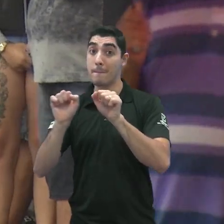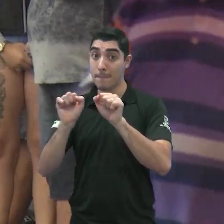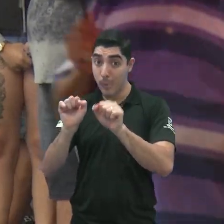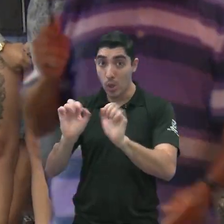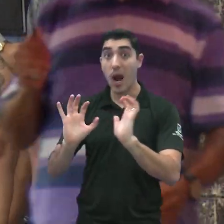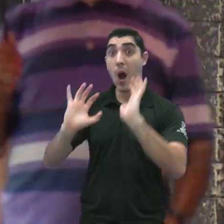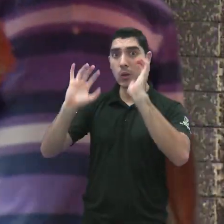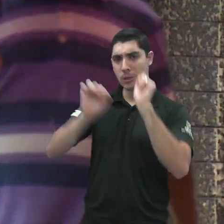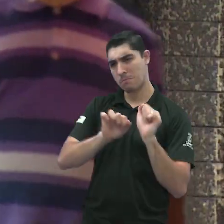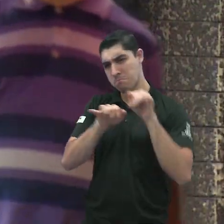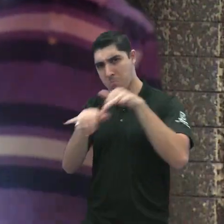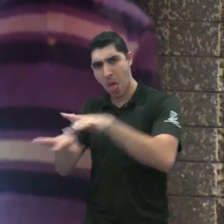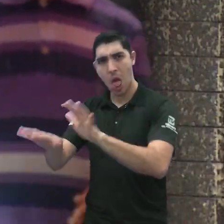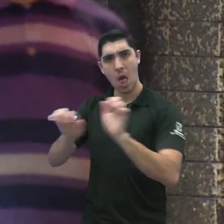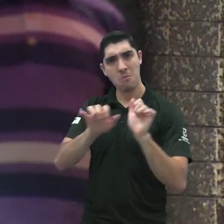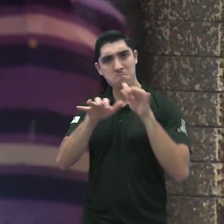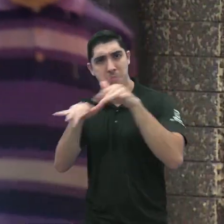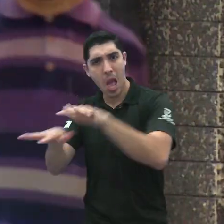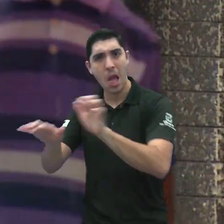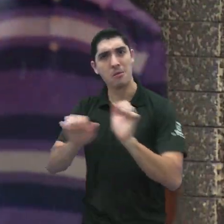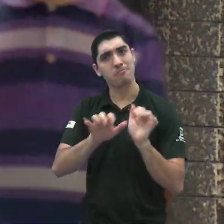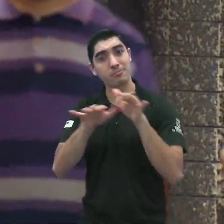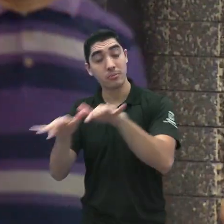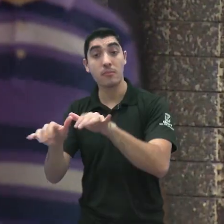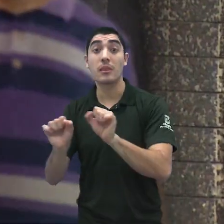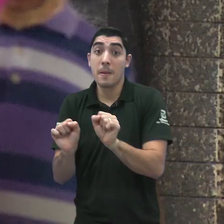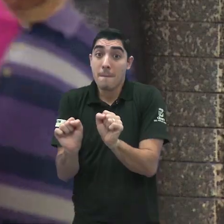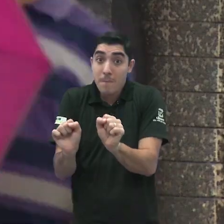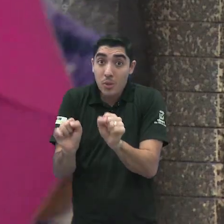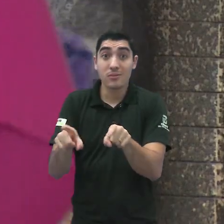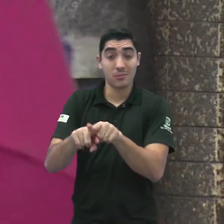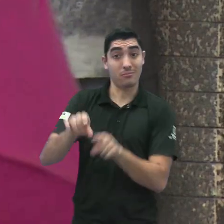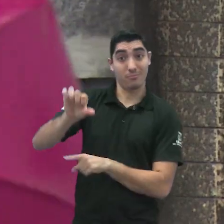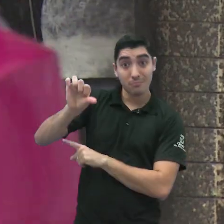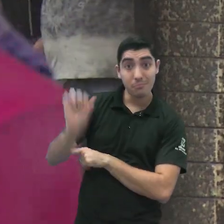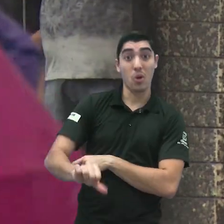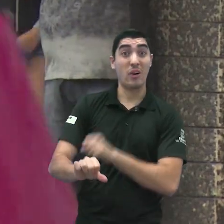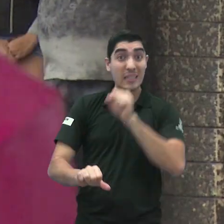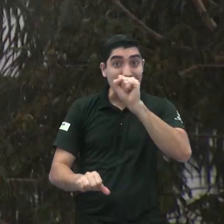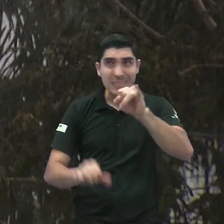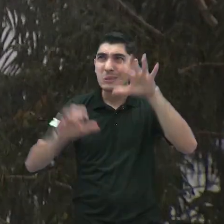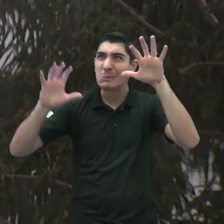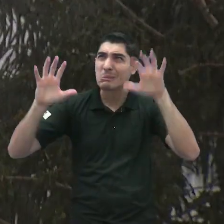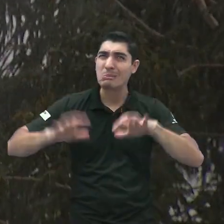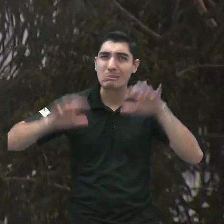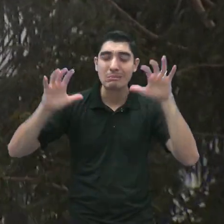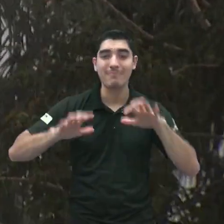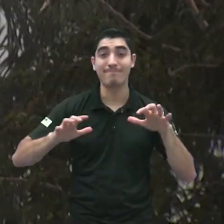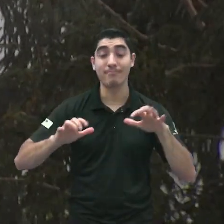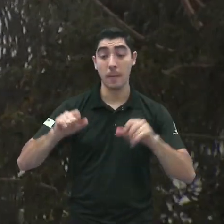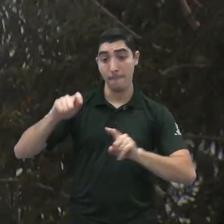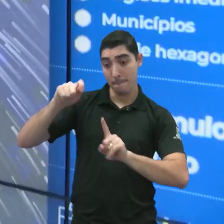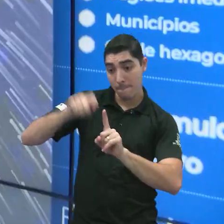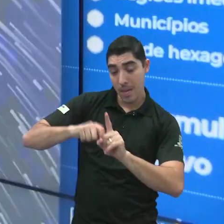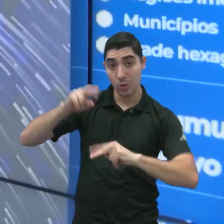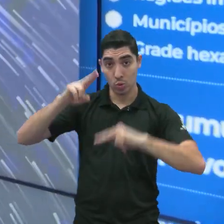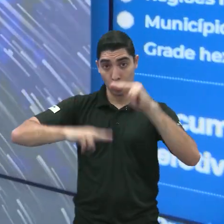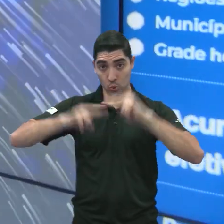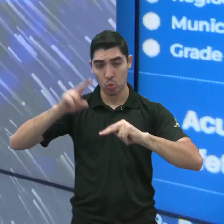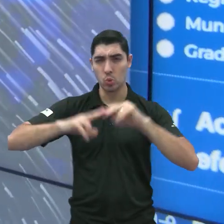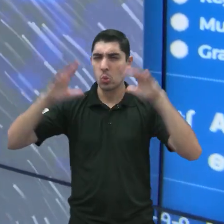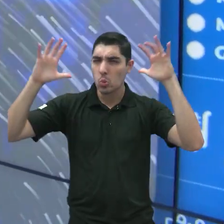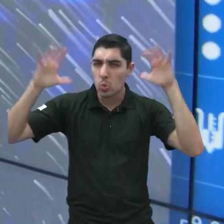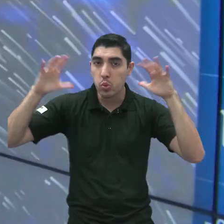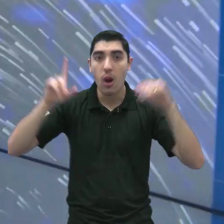E isso tem o potencial de se tornar ainda pior quando acompanhado de chuvas fortes. Em junho, as chuvas extremas no